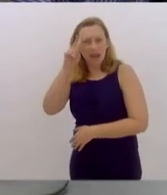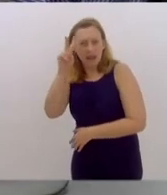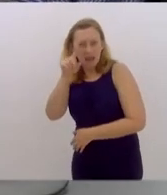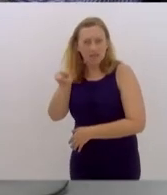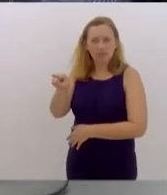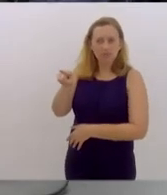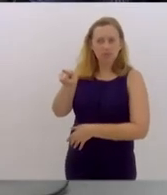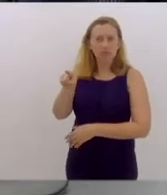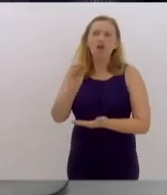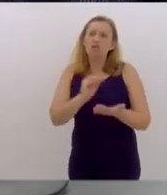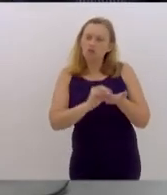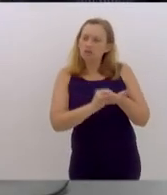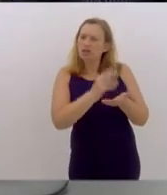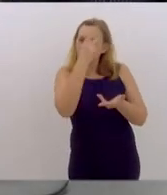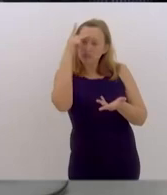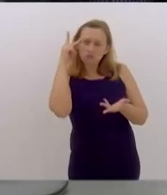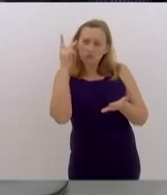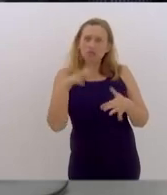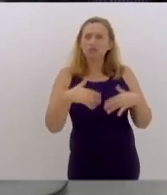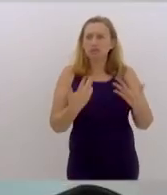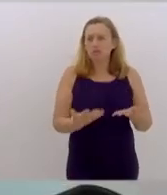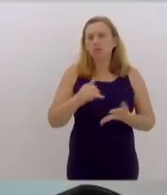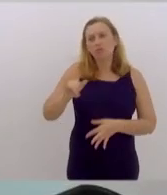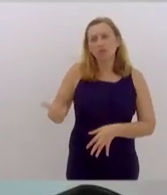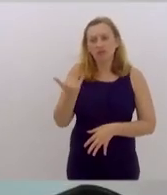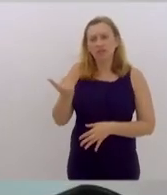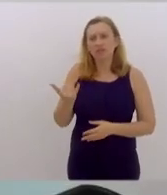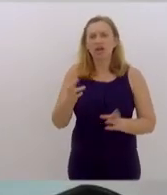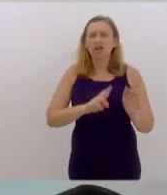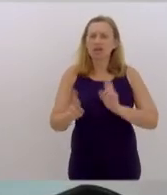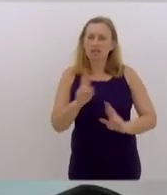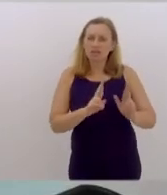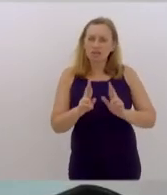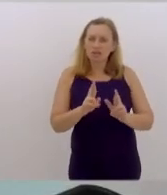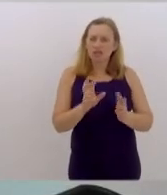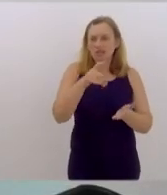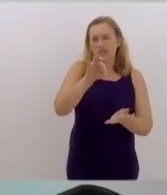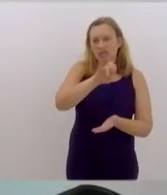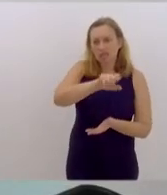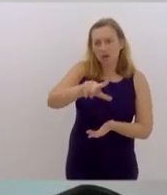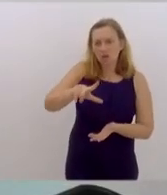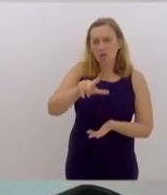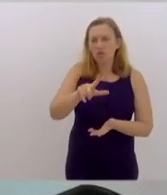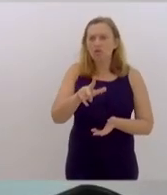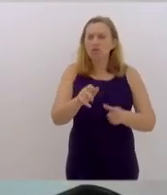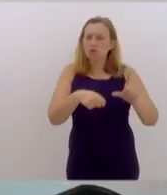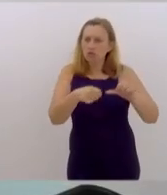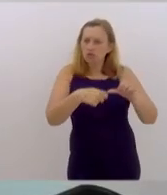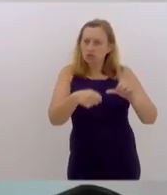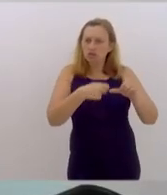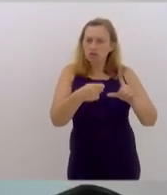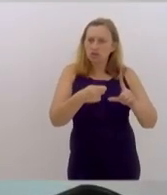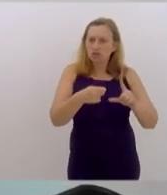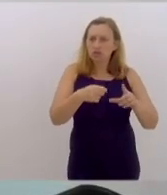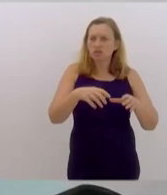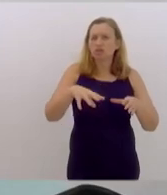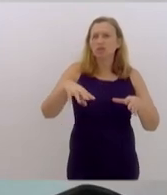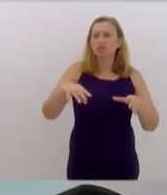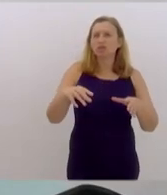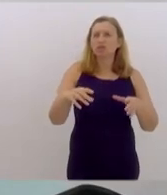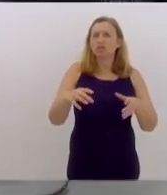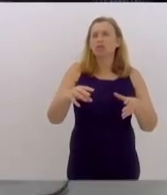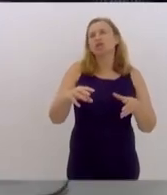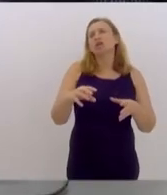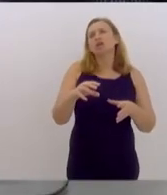mas que eu mesmo tenho faltado a pessoal eu acho que aproveitar a relação à Central logística de uma remuneração sobre recomposição do pessoal técnico